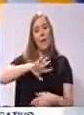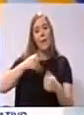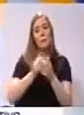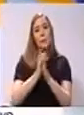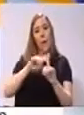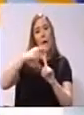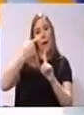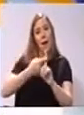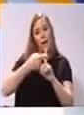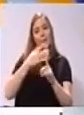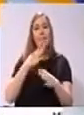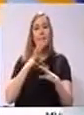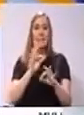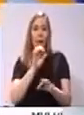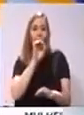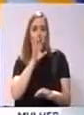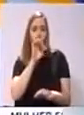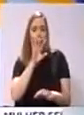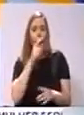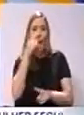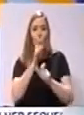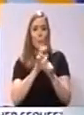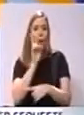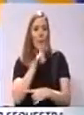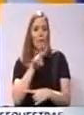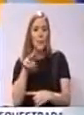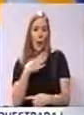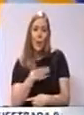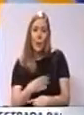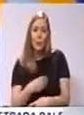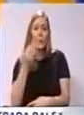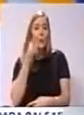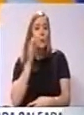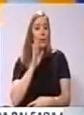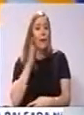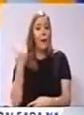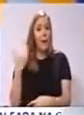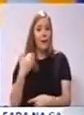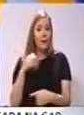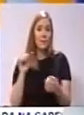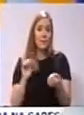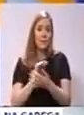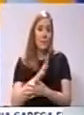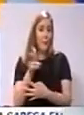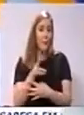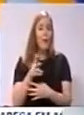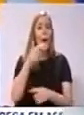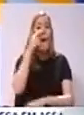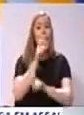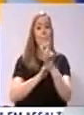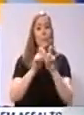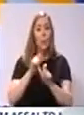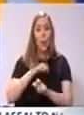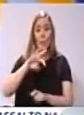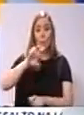tentar surpreender aqueles que nos visitam. Como ouvíamos há pouco na peça, há pessoas que da